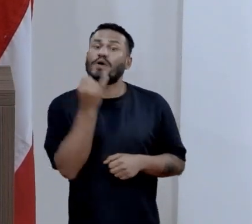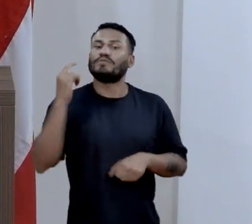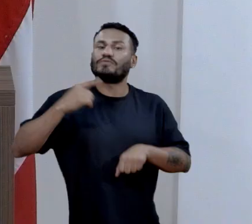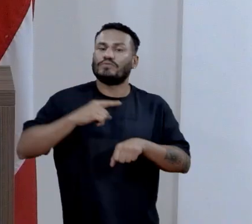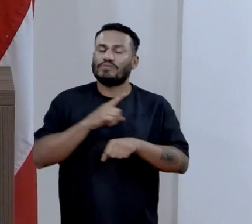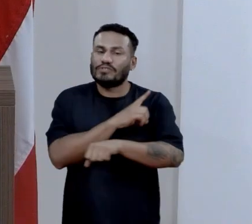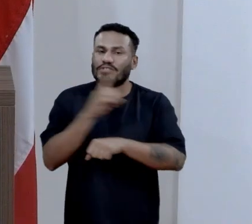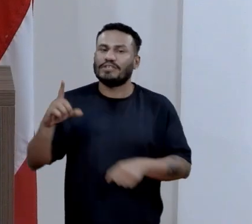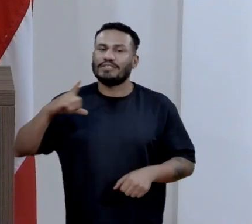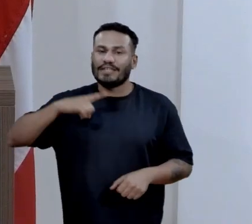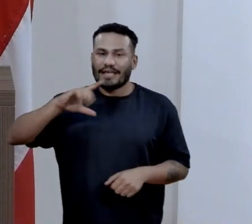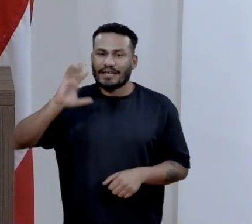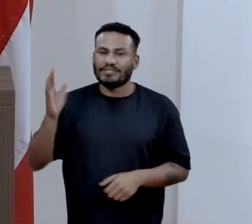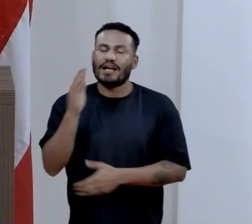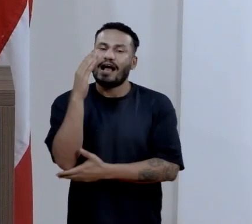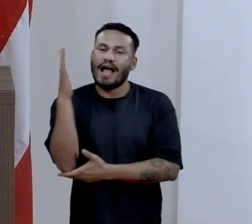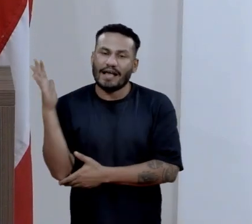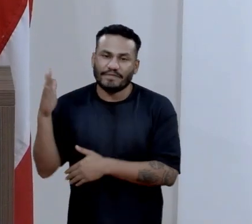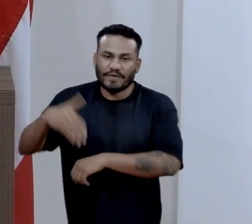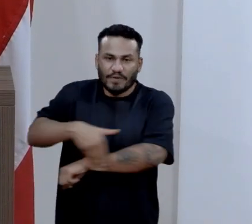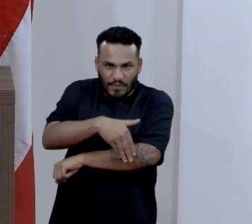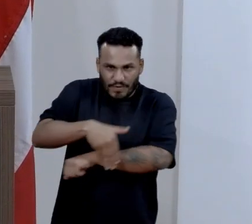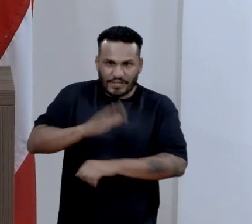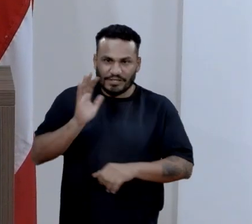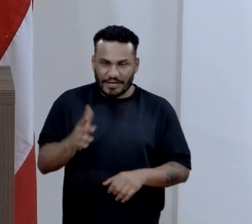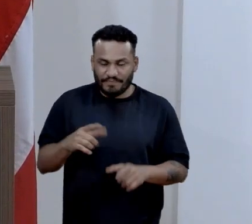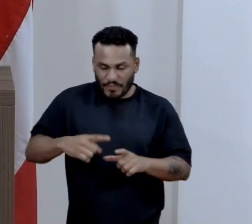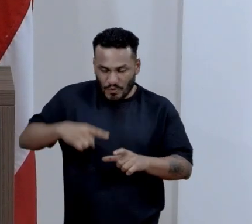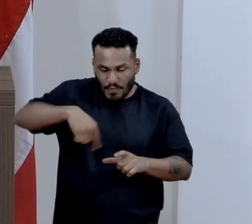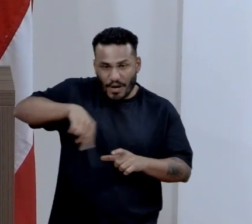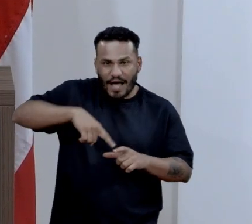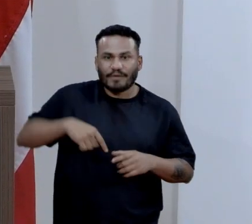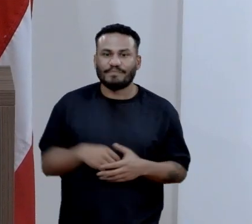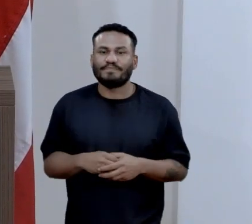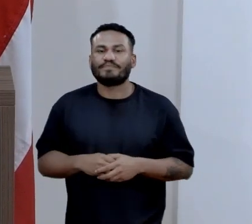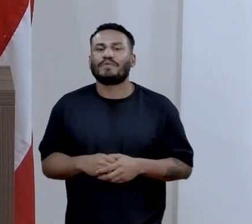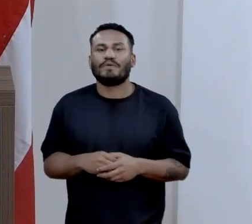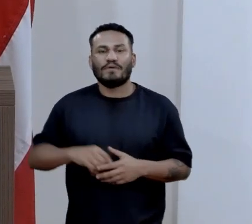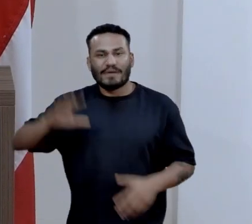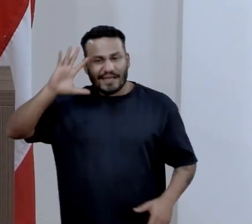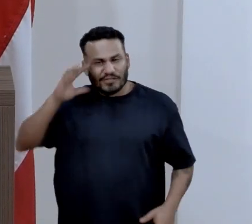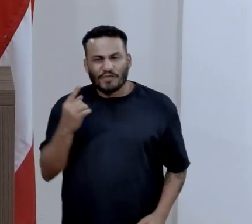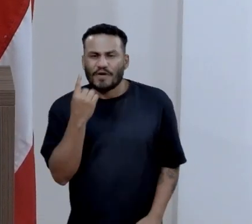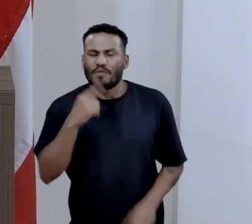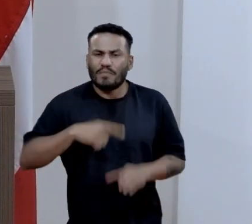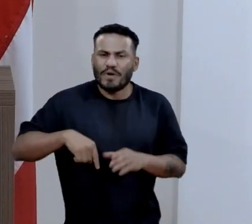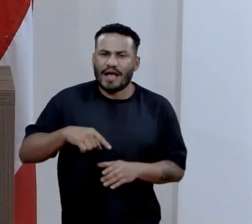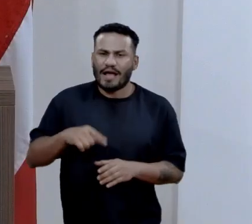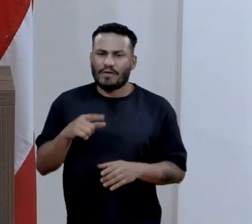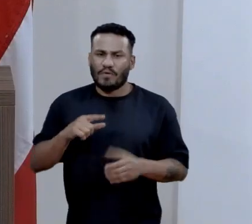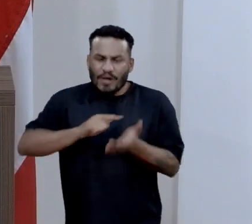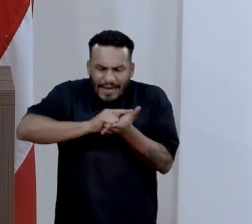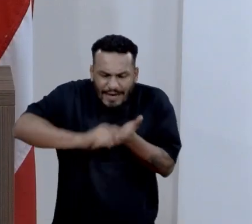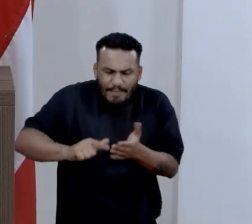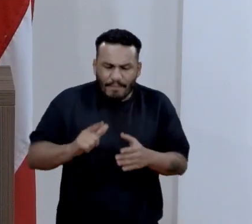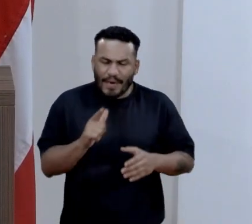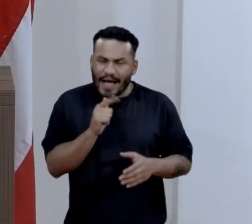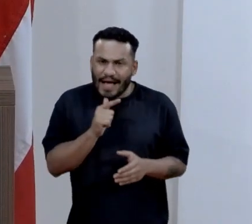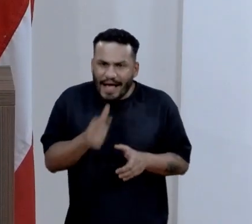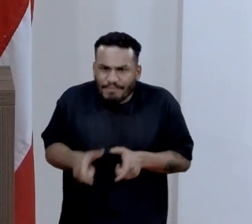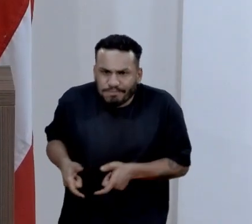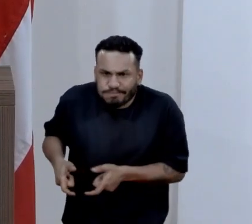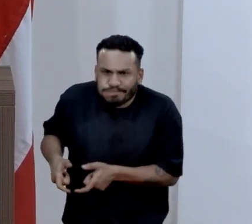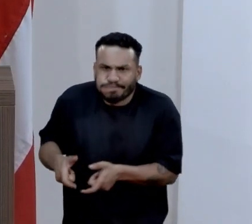galhozinho de uma árvore lá já, vereador Diego, e está essa situação, né? Para se resolver um buraco, desentupir uma tubulação, arrumar um calçamento, fazer